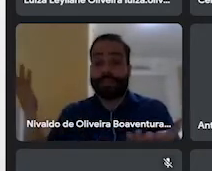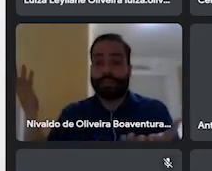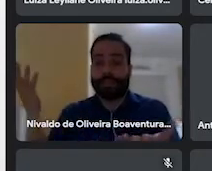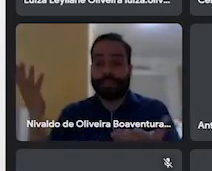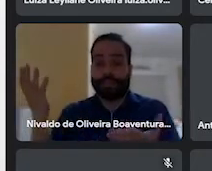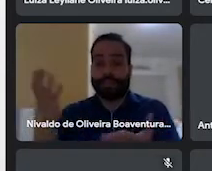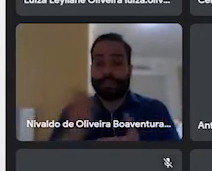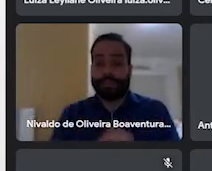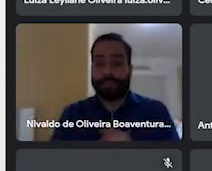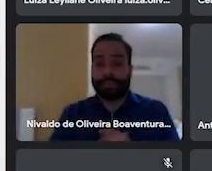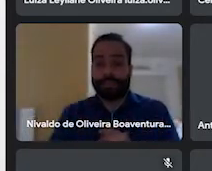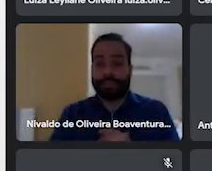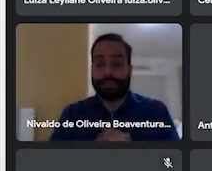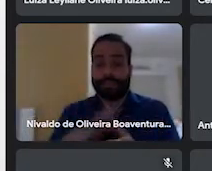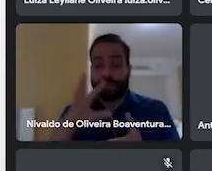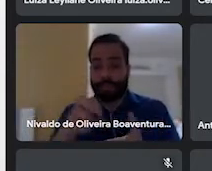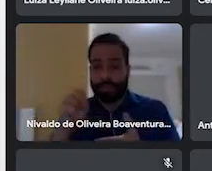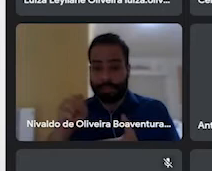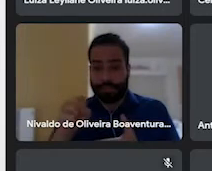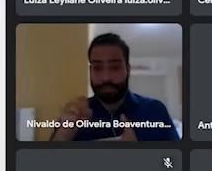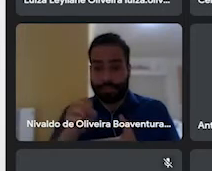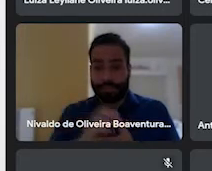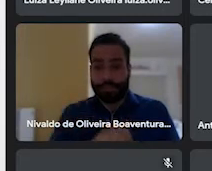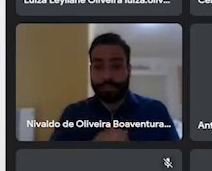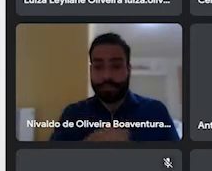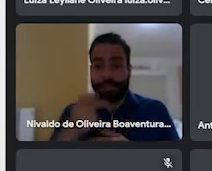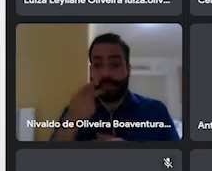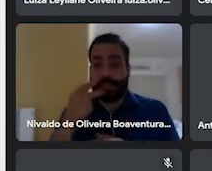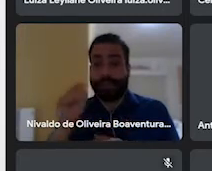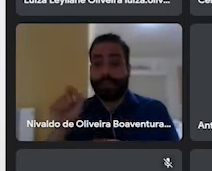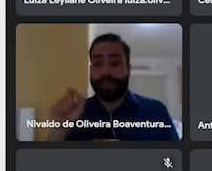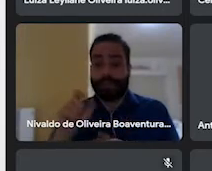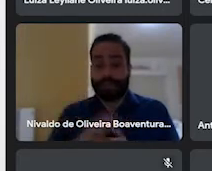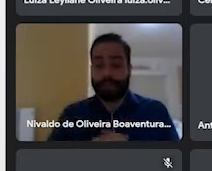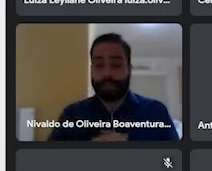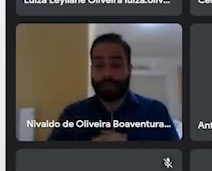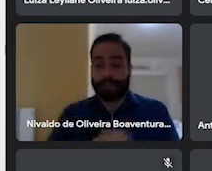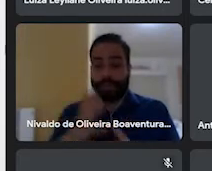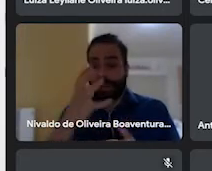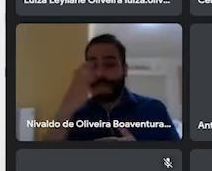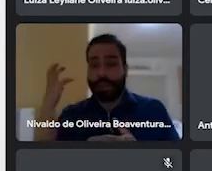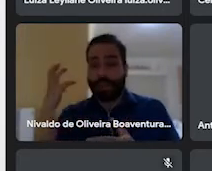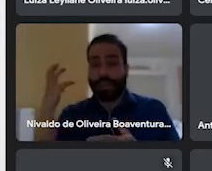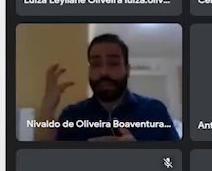Se você pegar lá, ela fala o quê? Que acidente